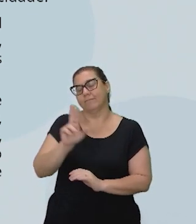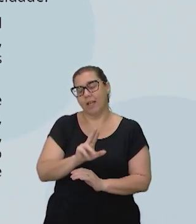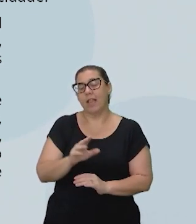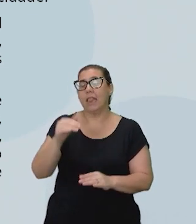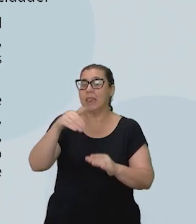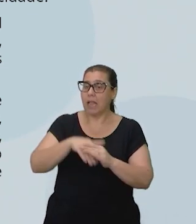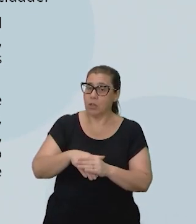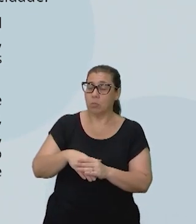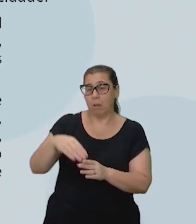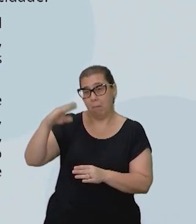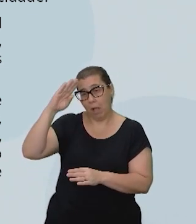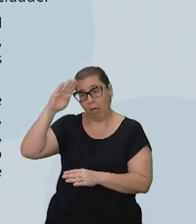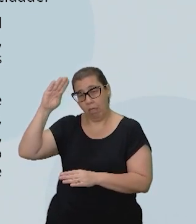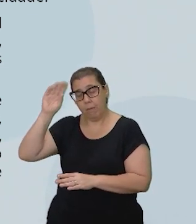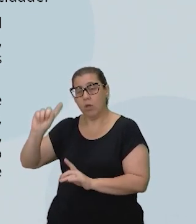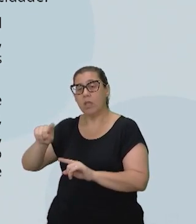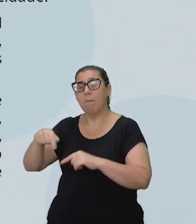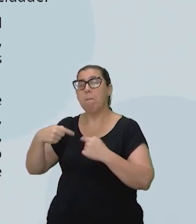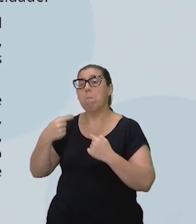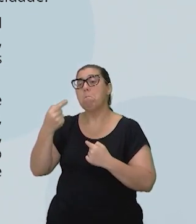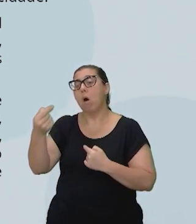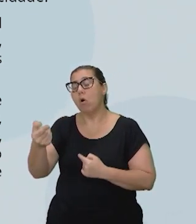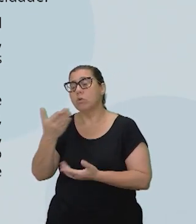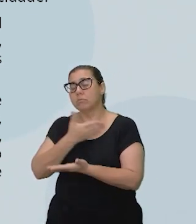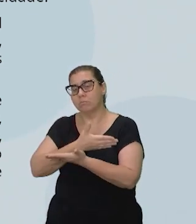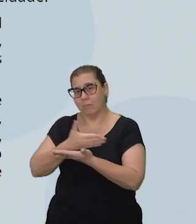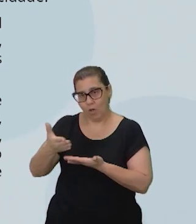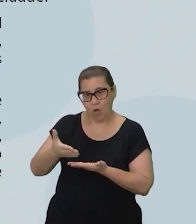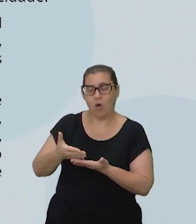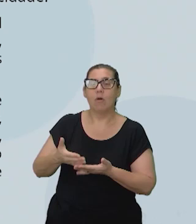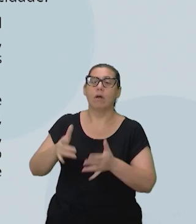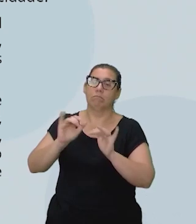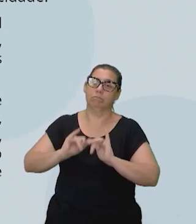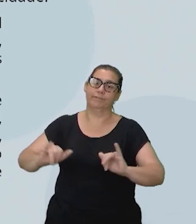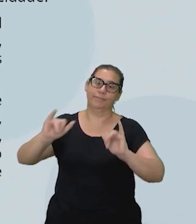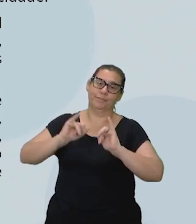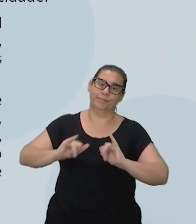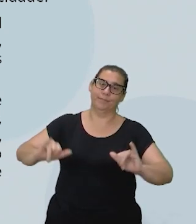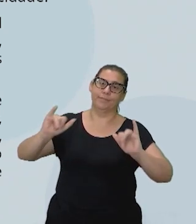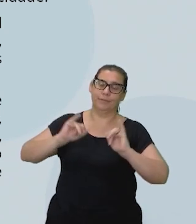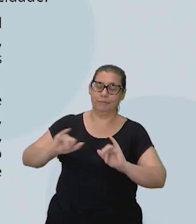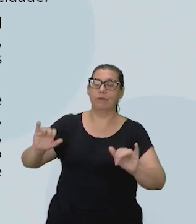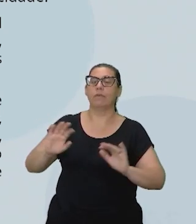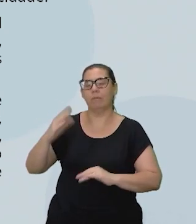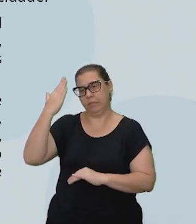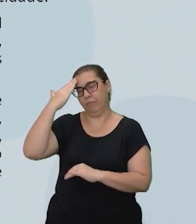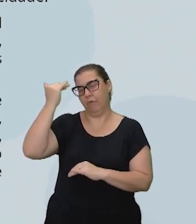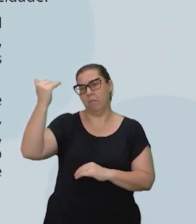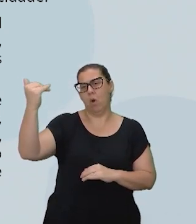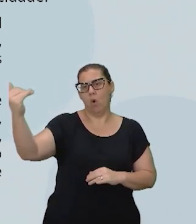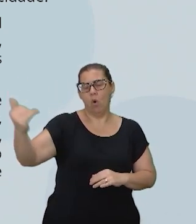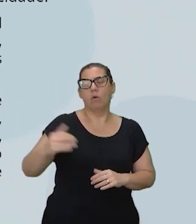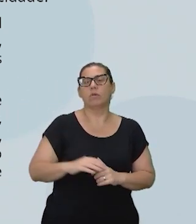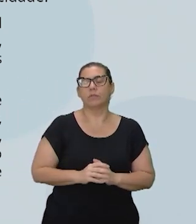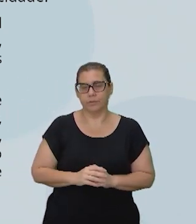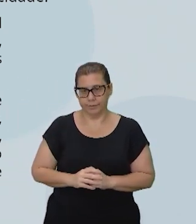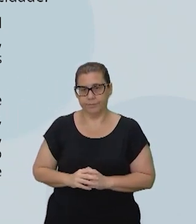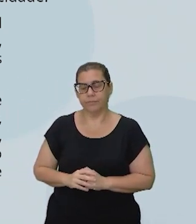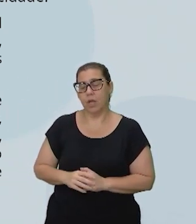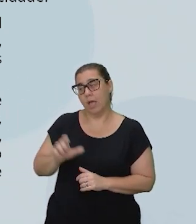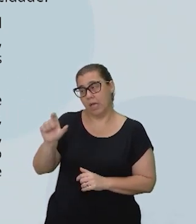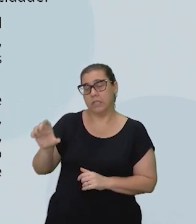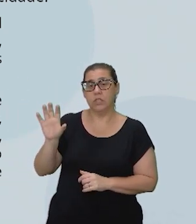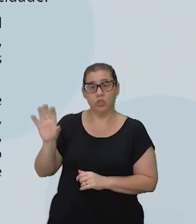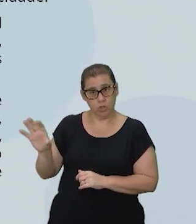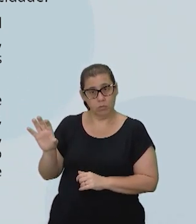só depois, né, é que ela começa a ganhar aí, né, uma nuance mais popular, né, começa a se popularizar esse tipo de